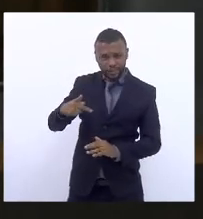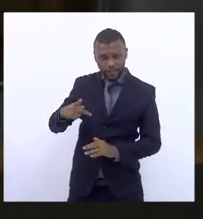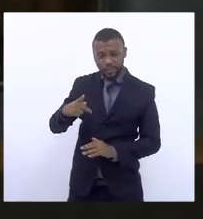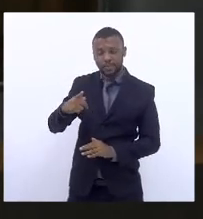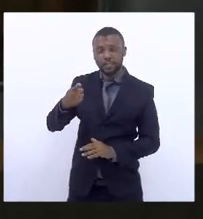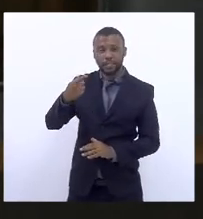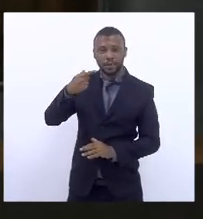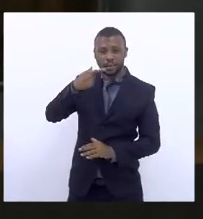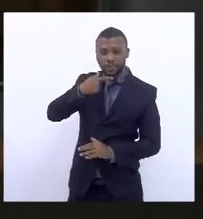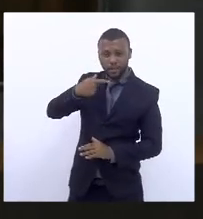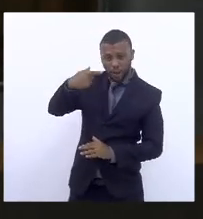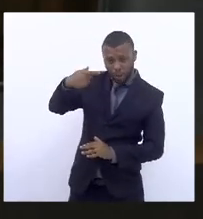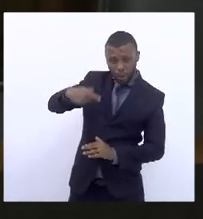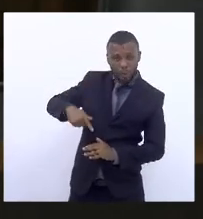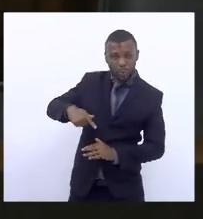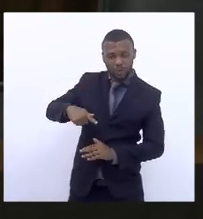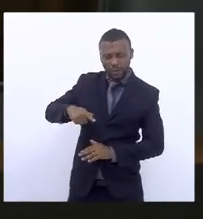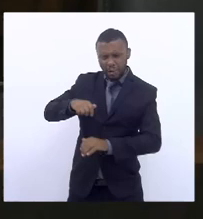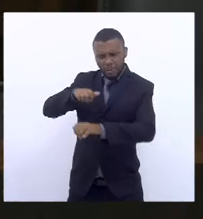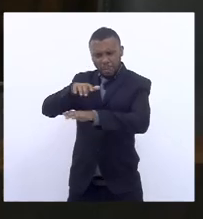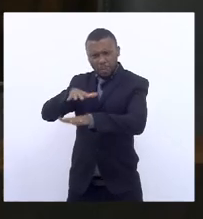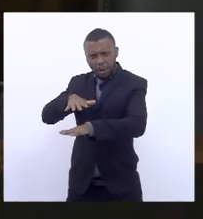fazendo com que as tropas russas